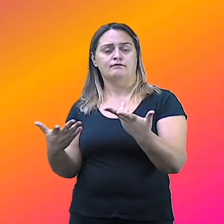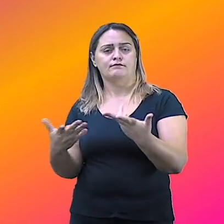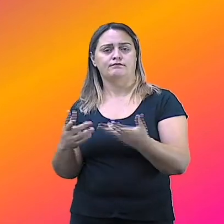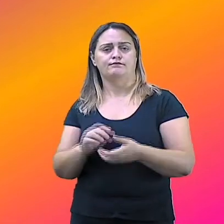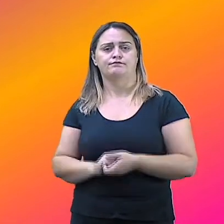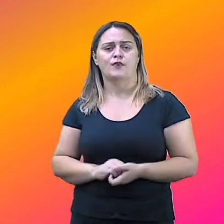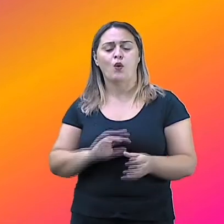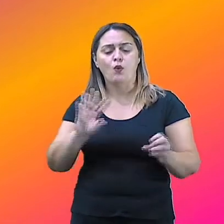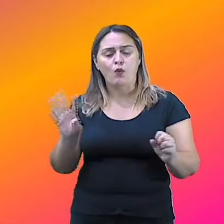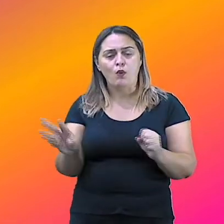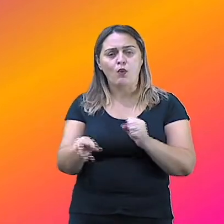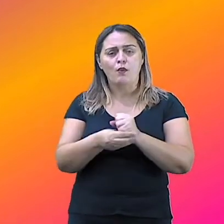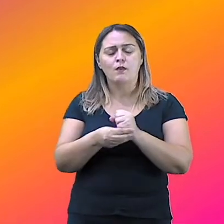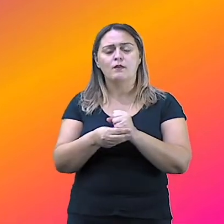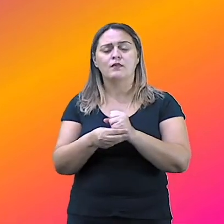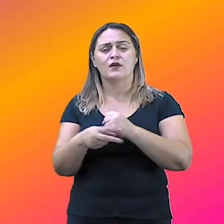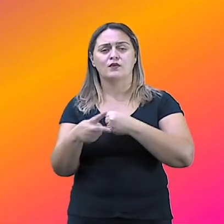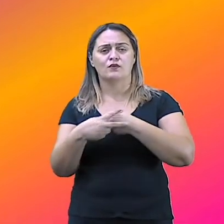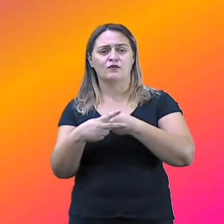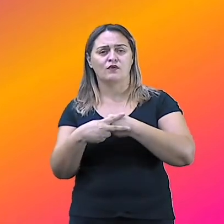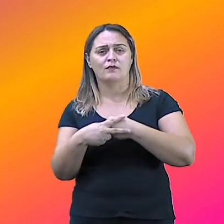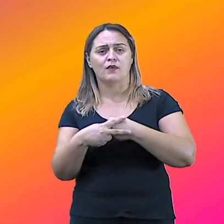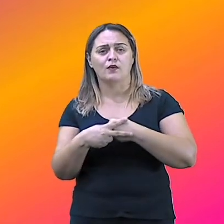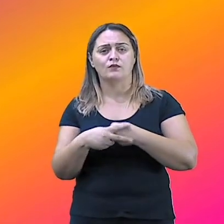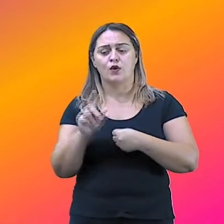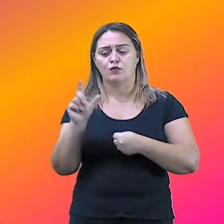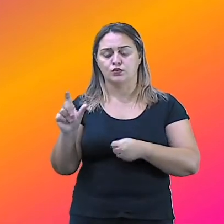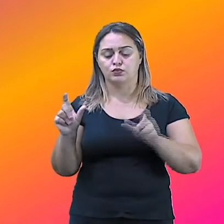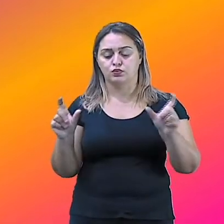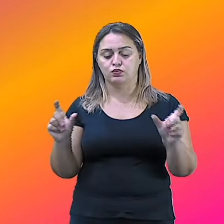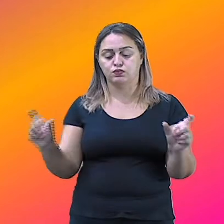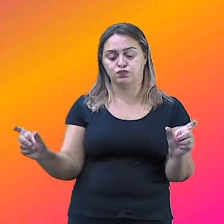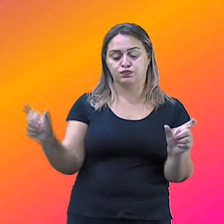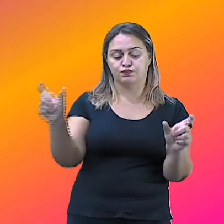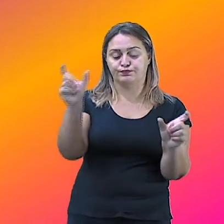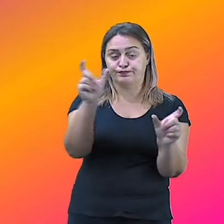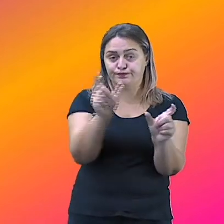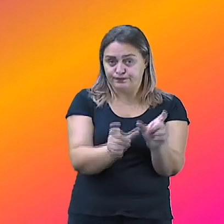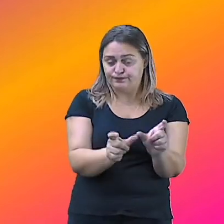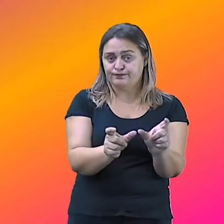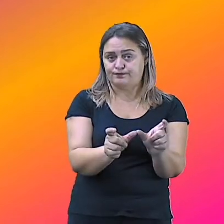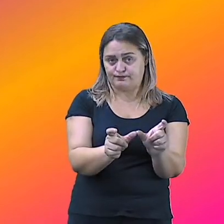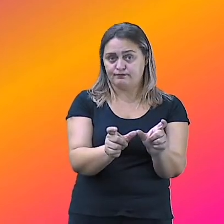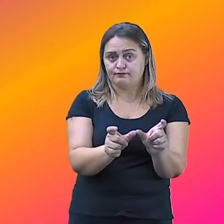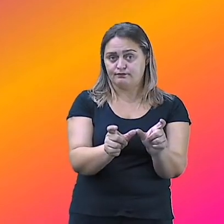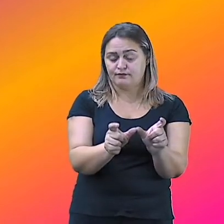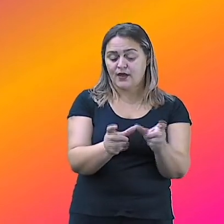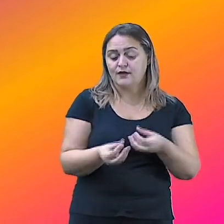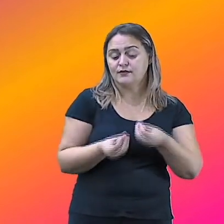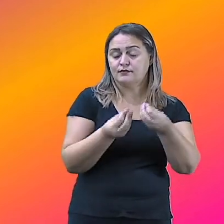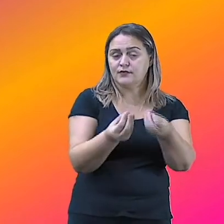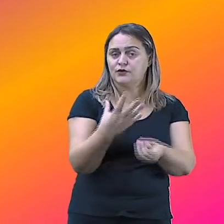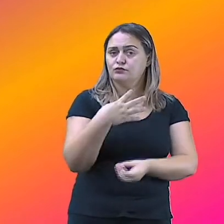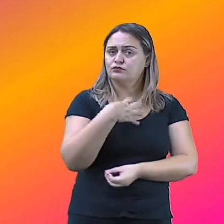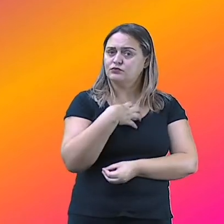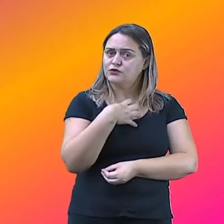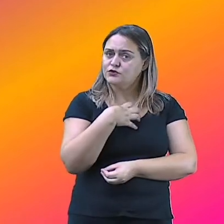complemento verbal é o termo da oração que completa, que entrega o sentido dos